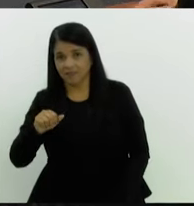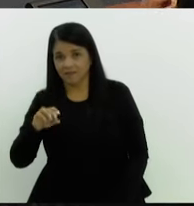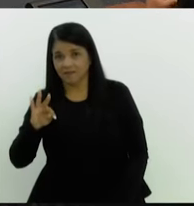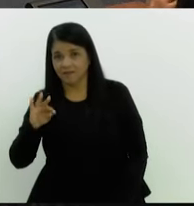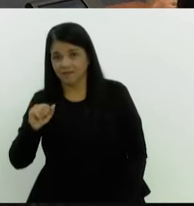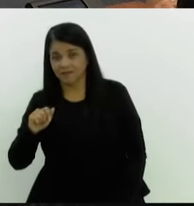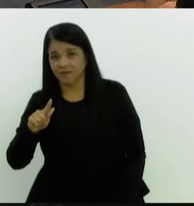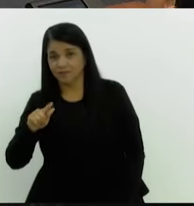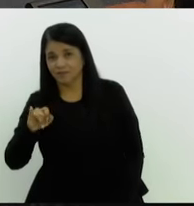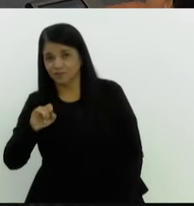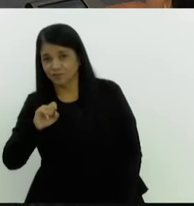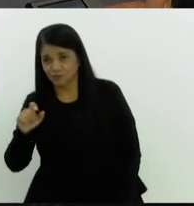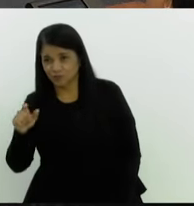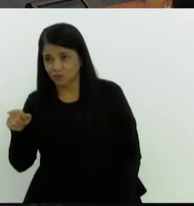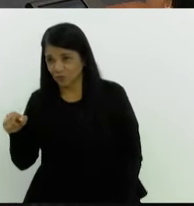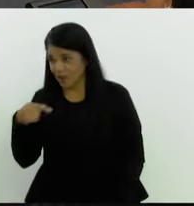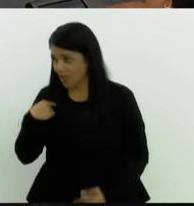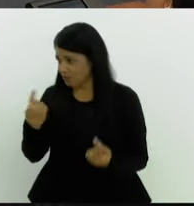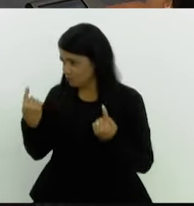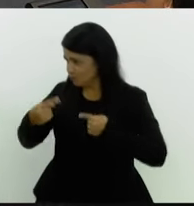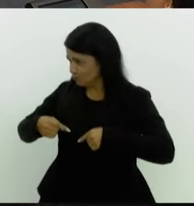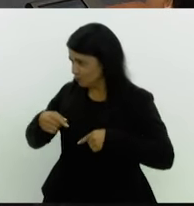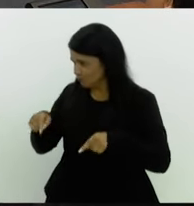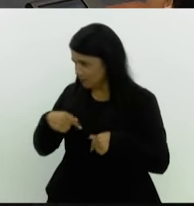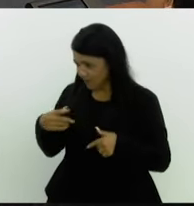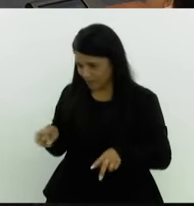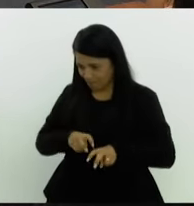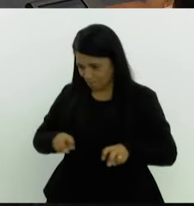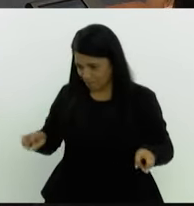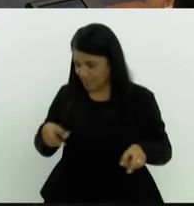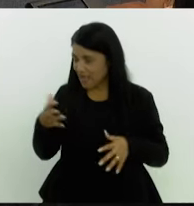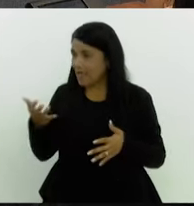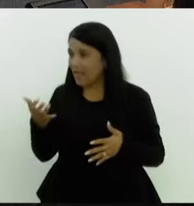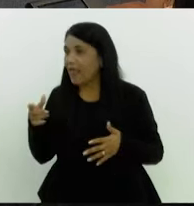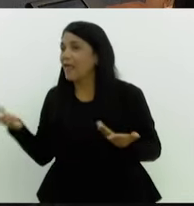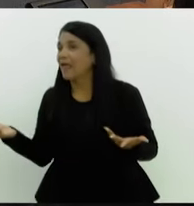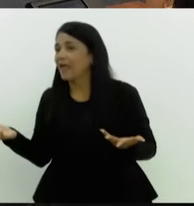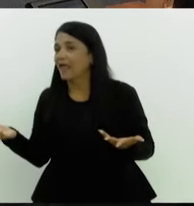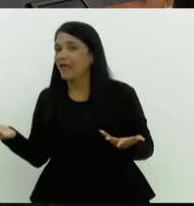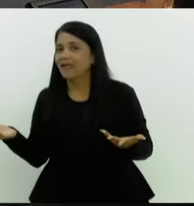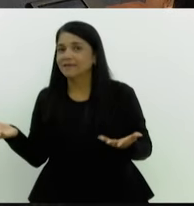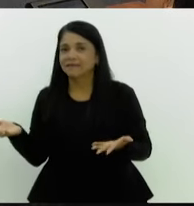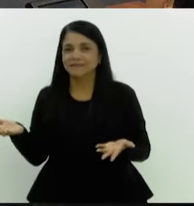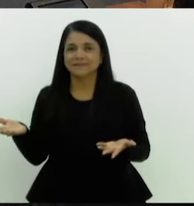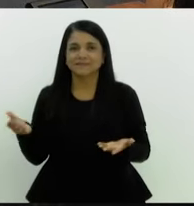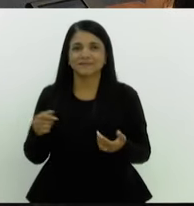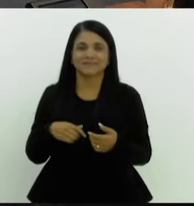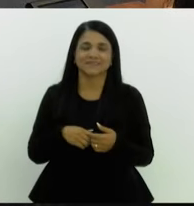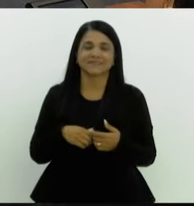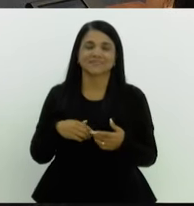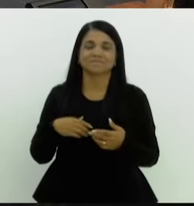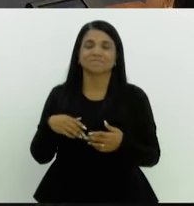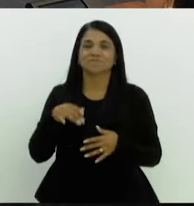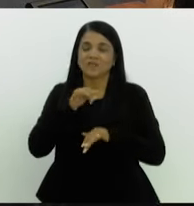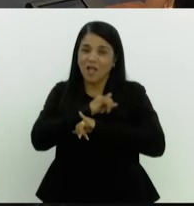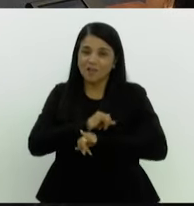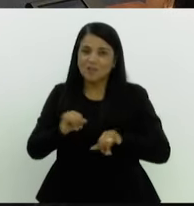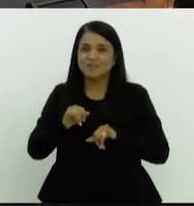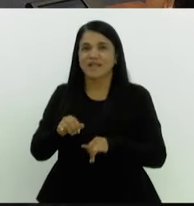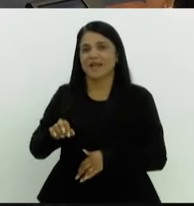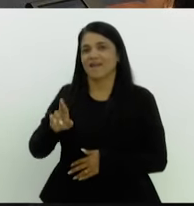você Renata você tá conseguindo ter disputa aqui na mesa viu você tá tendo mas vai taju vai disputa para anunciar Renata Renata